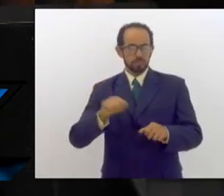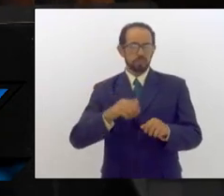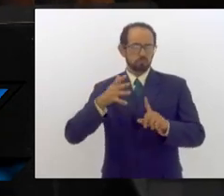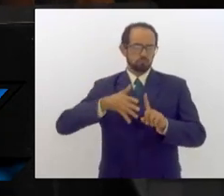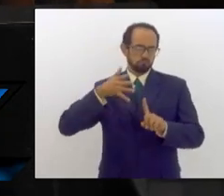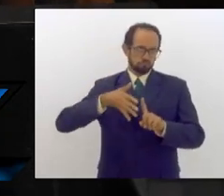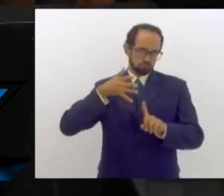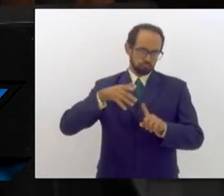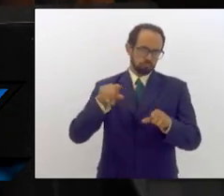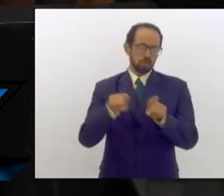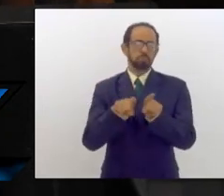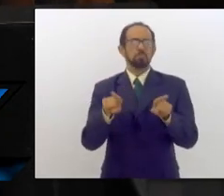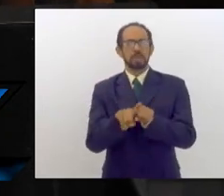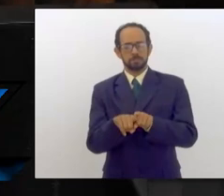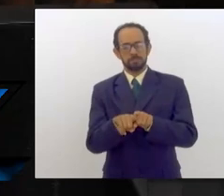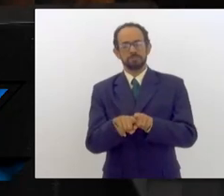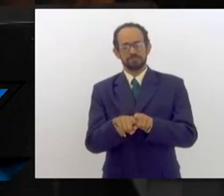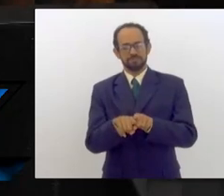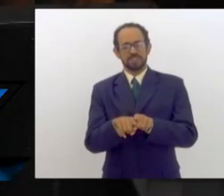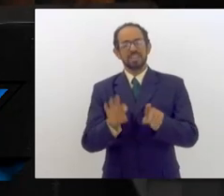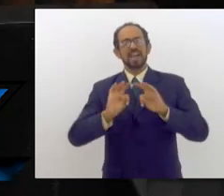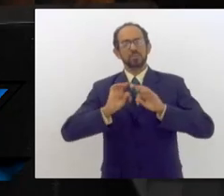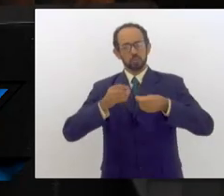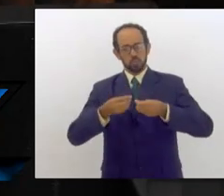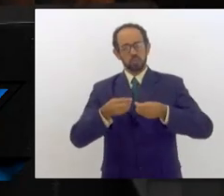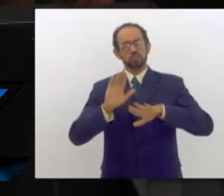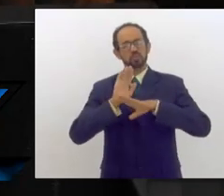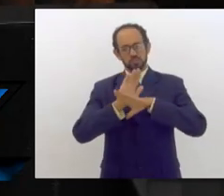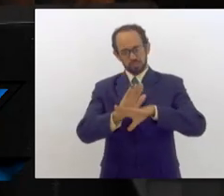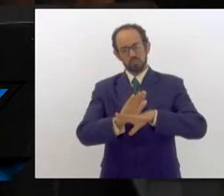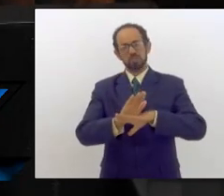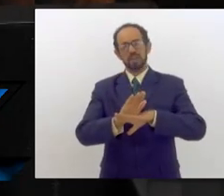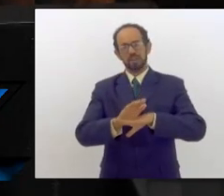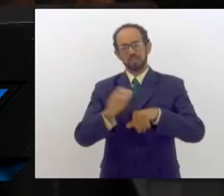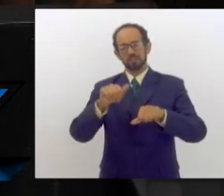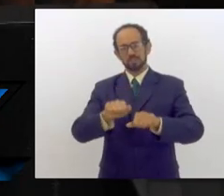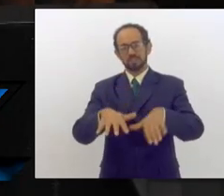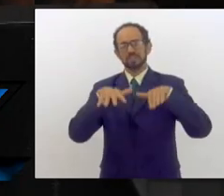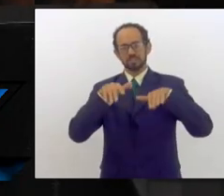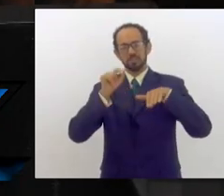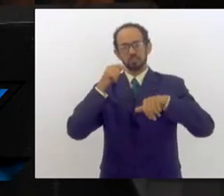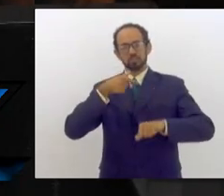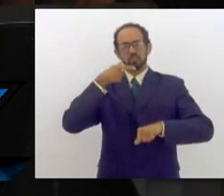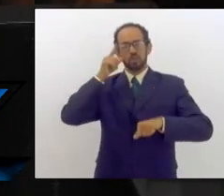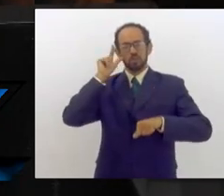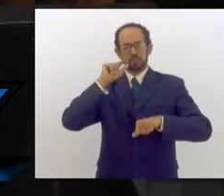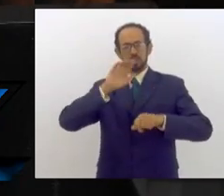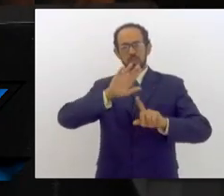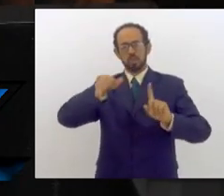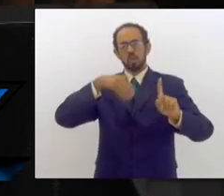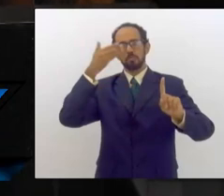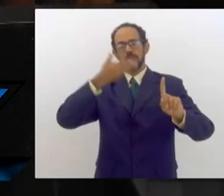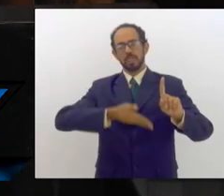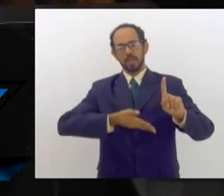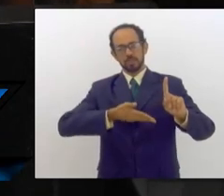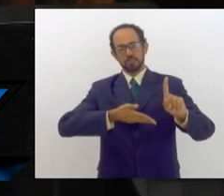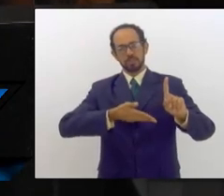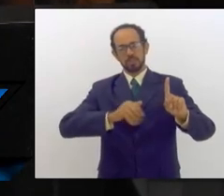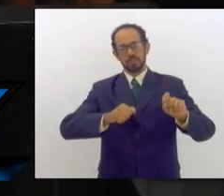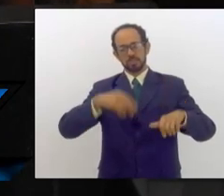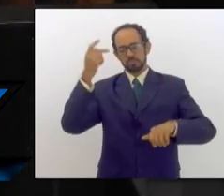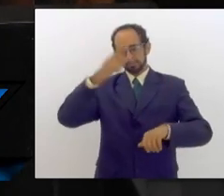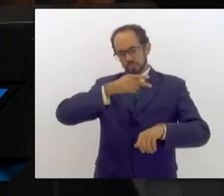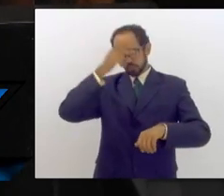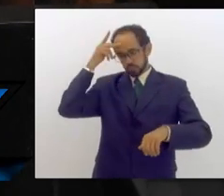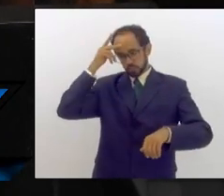então todos aqueles que colaboraram conosco na sessão de ontem em homenagem às